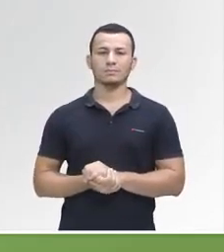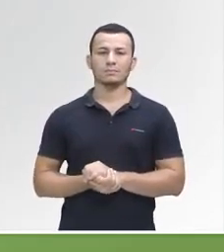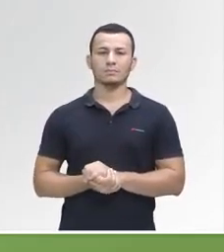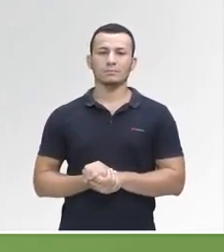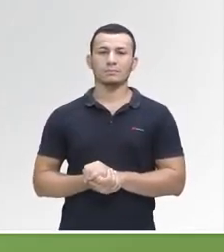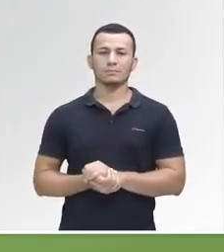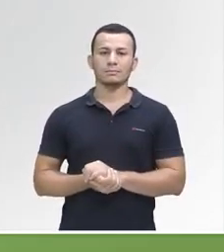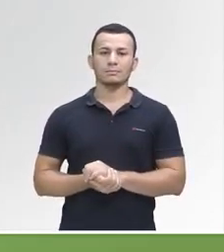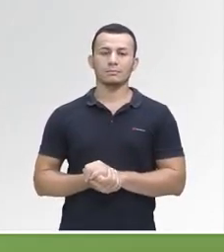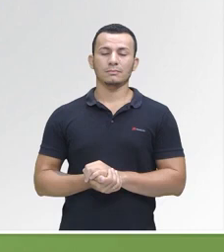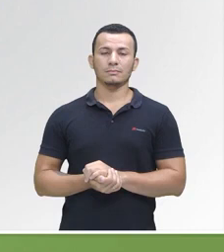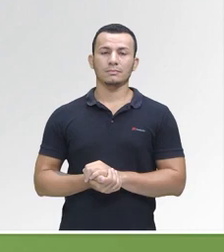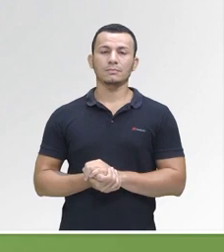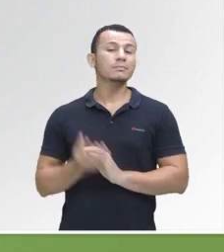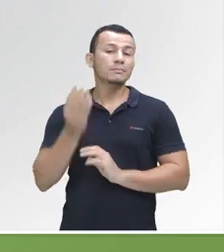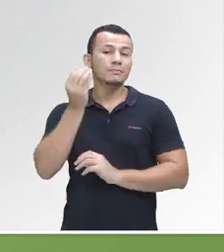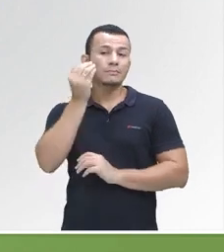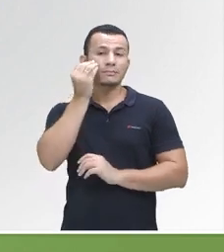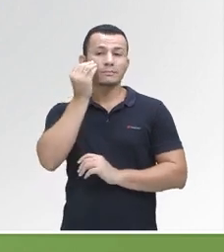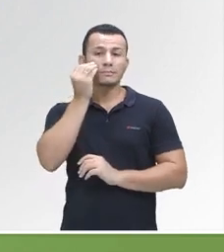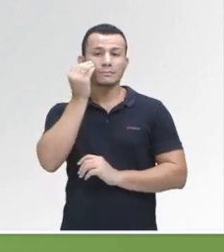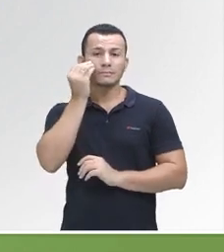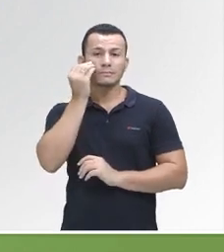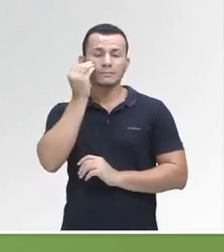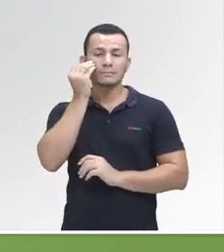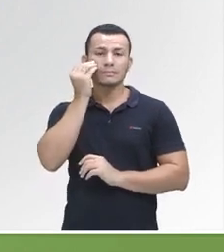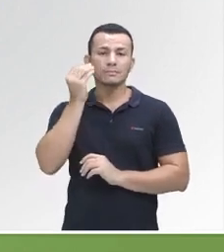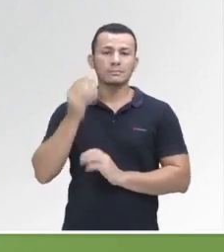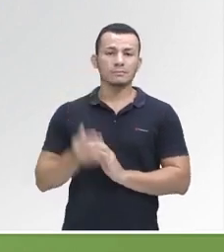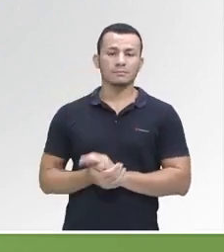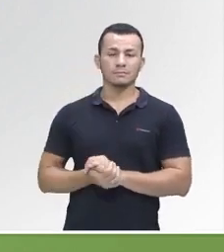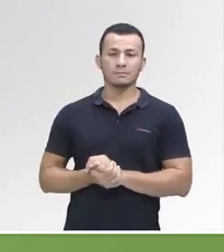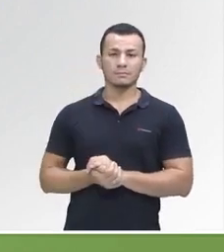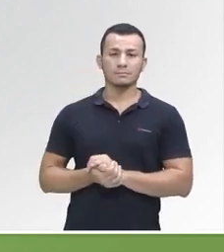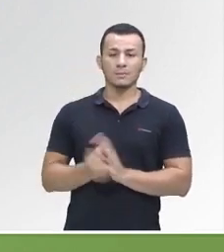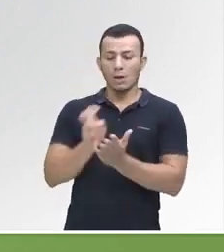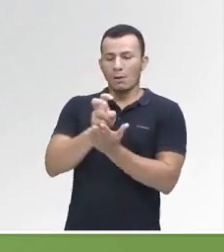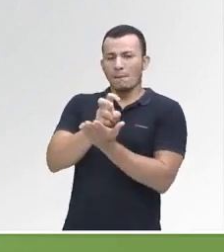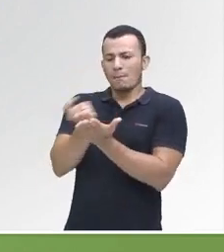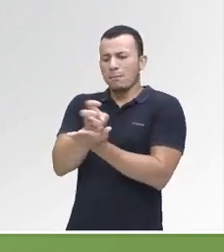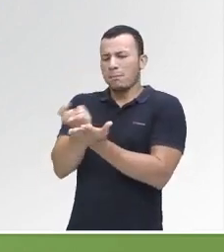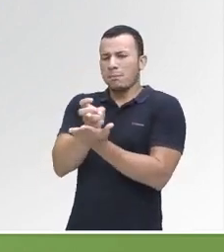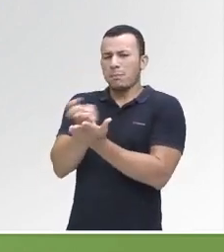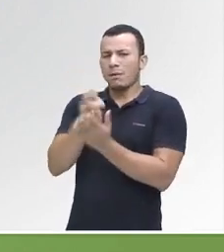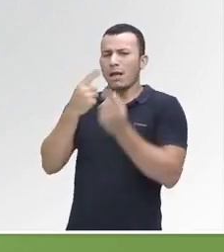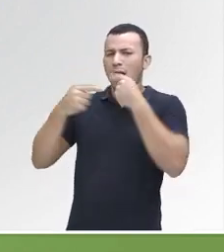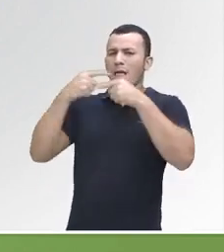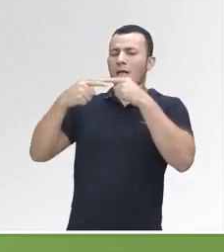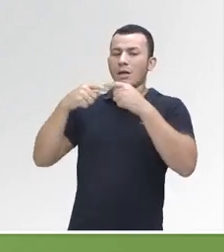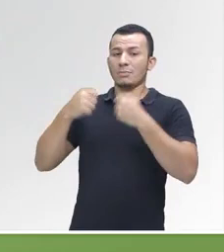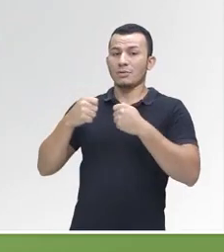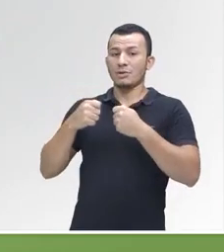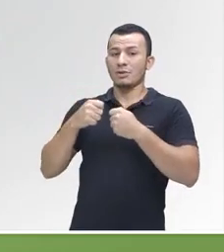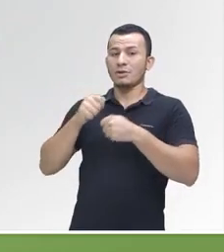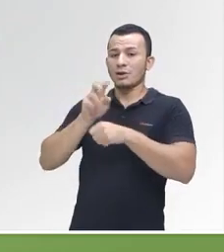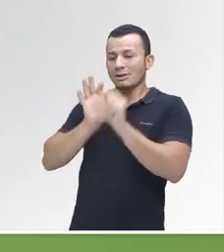Vamos ver o que se deve fazer? Deixar a vítima em segurança